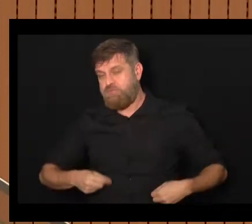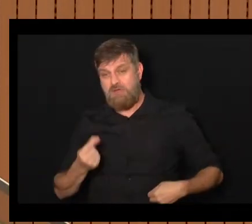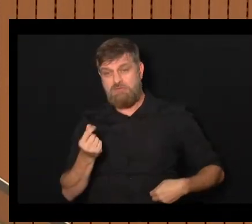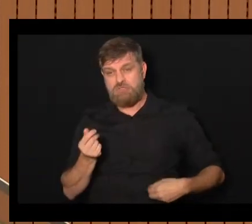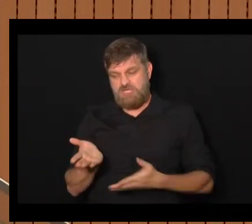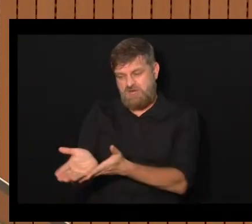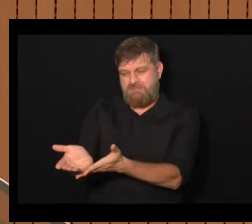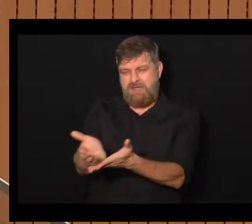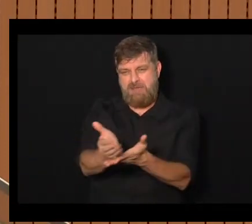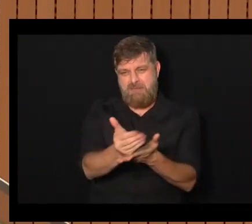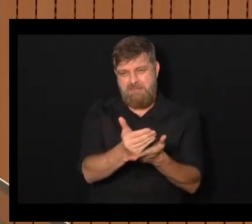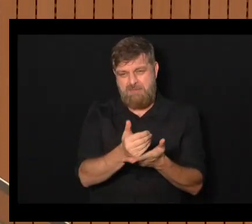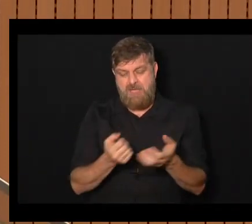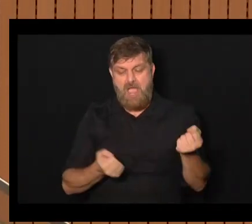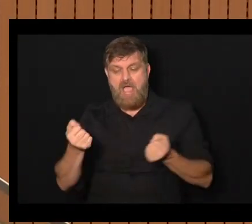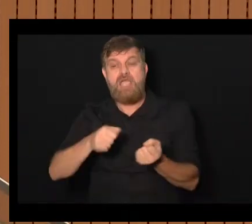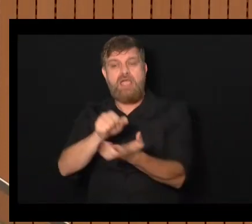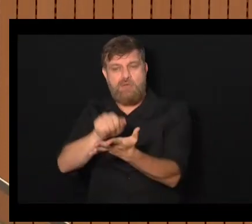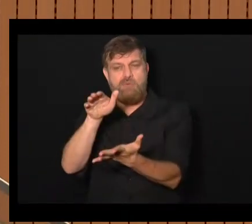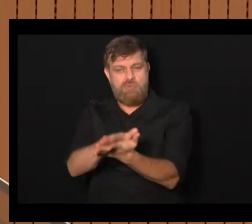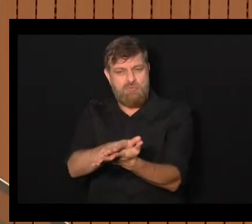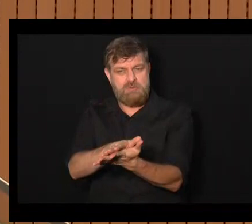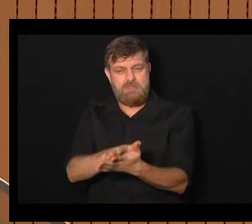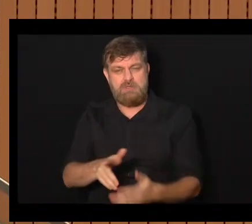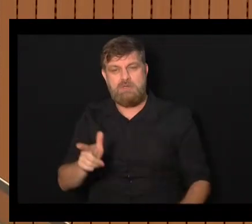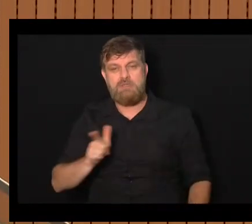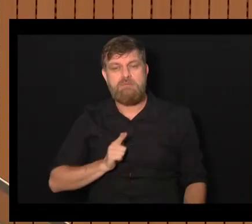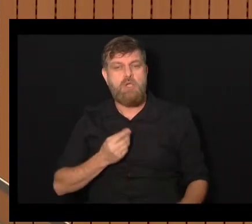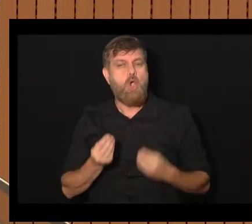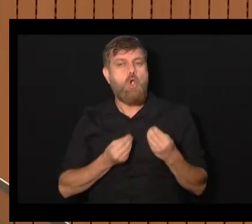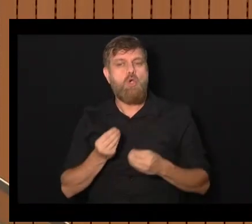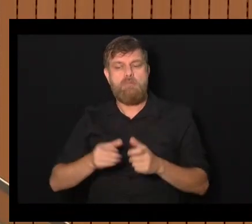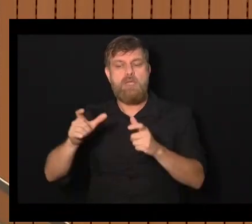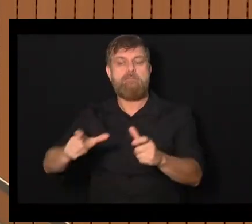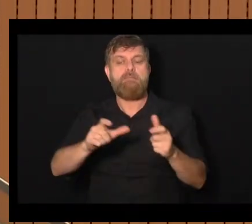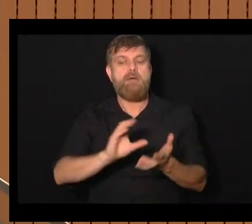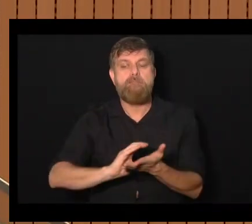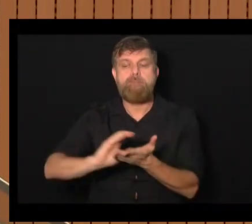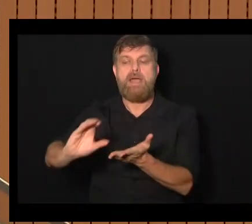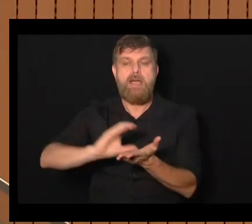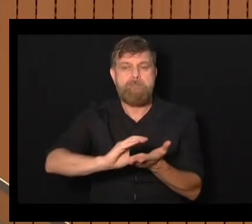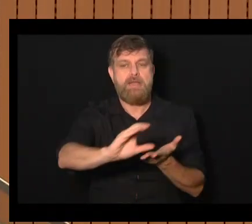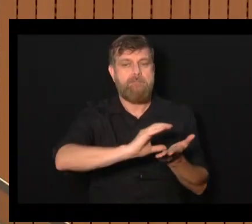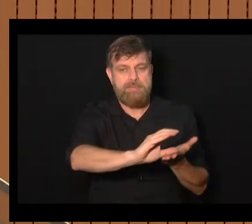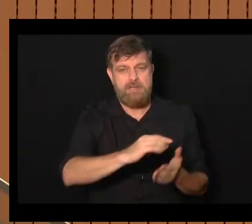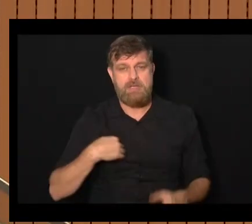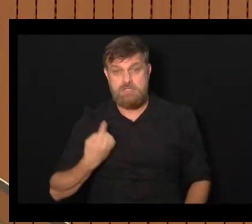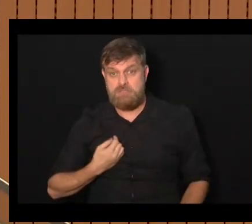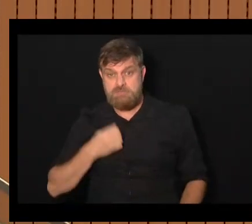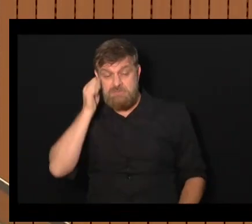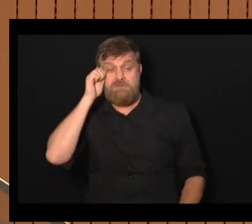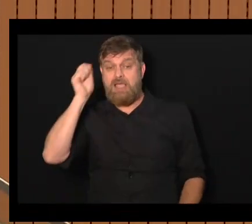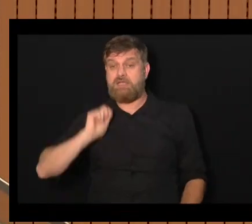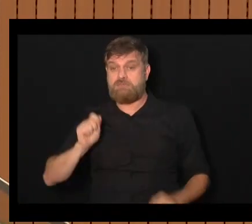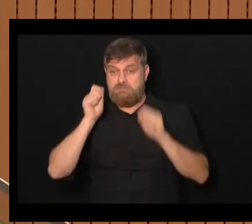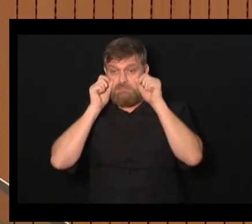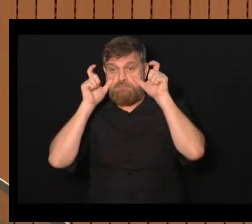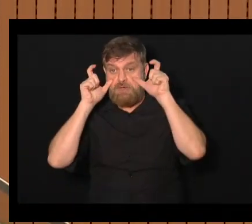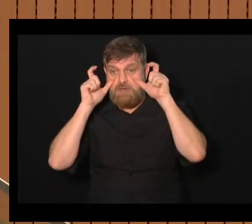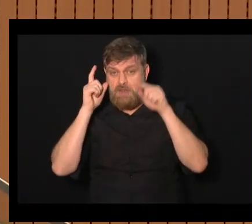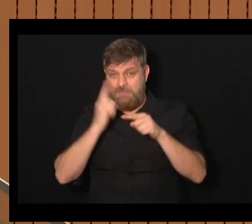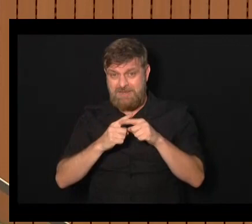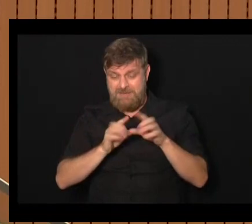oriunda da aplicação das multas e sua destinação. Mas temos que ficar atentos, porque para